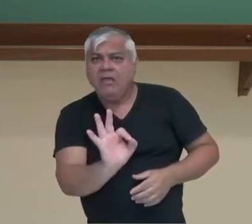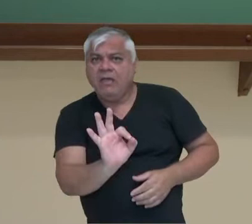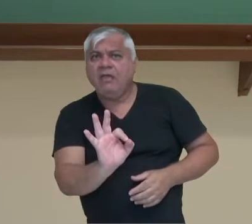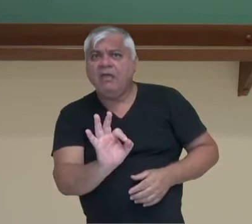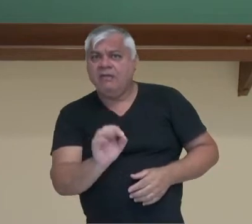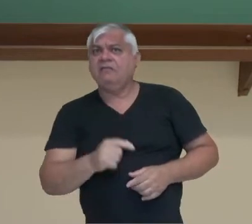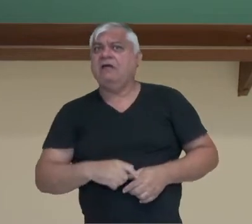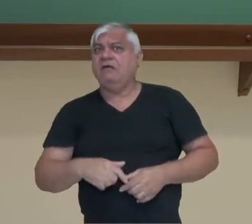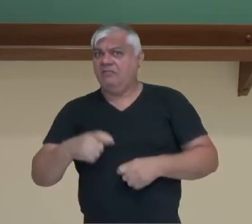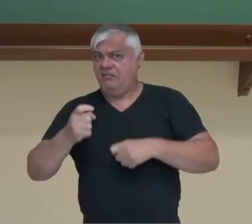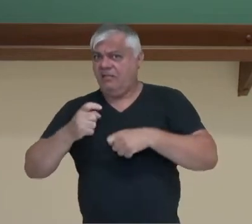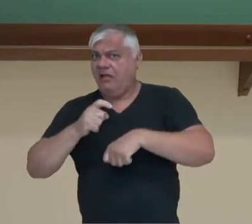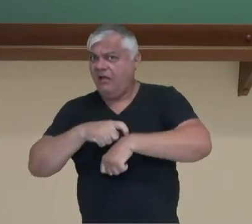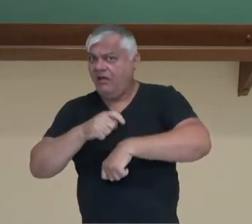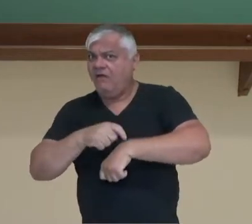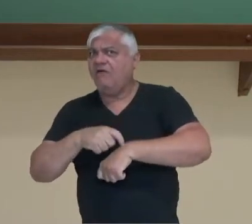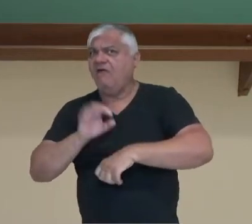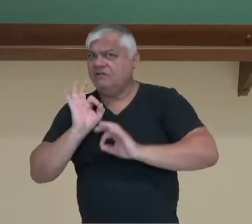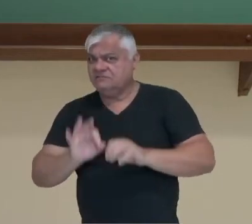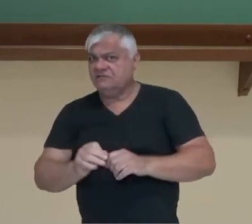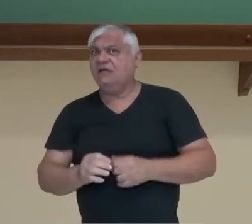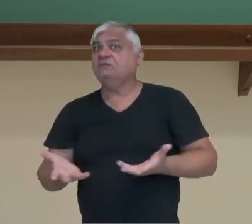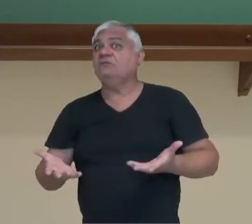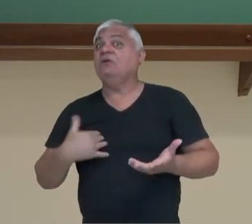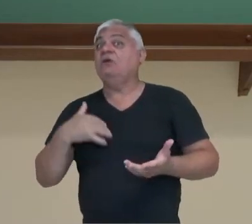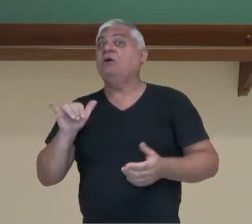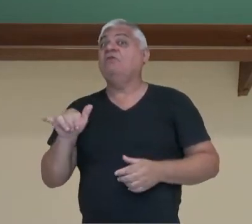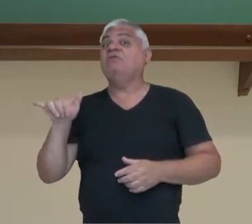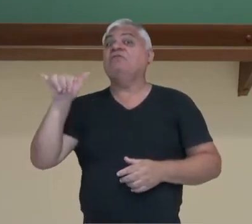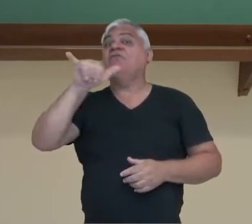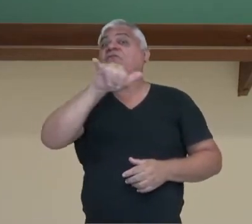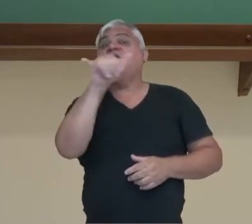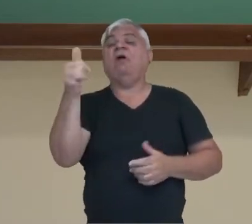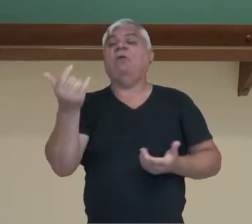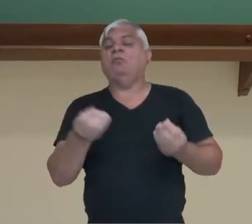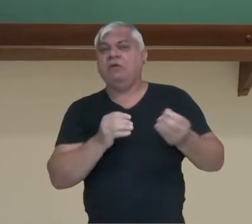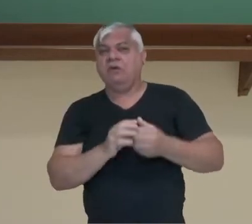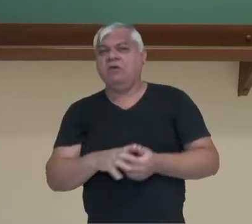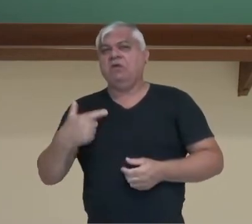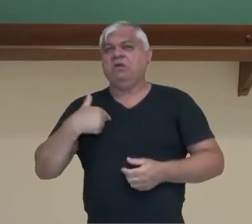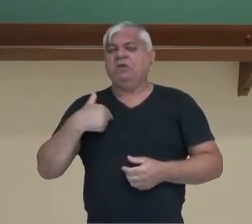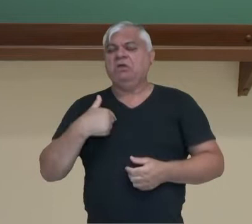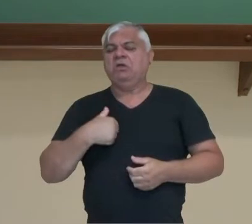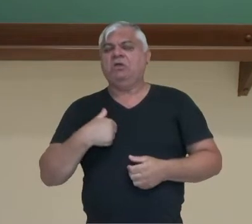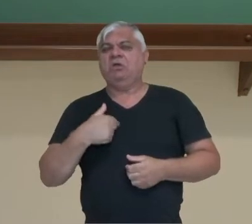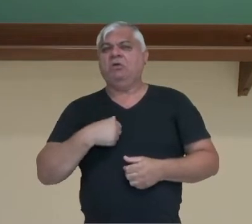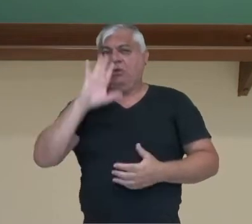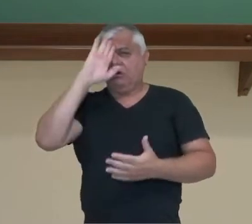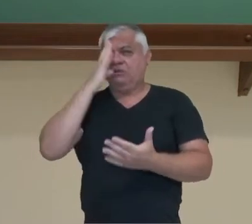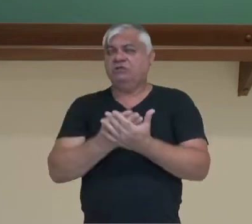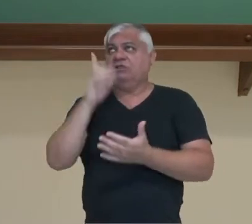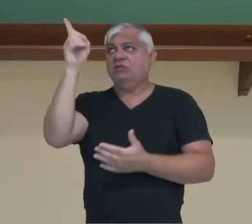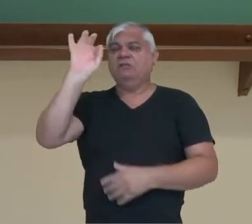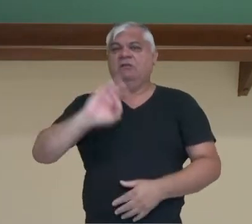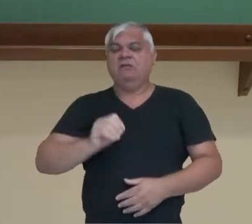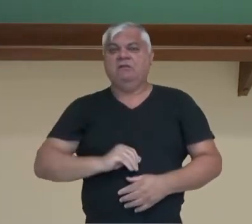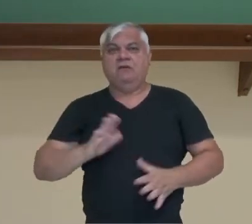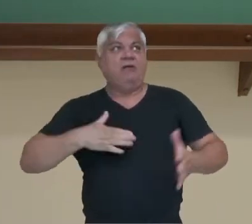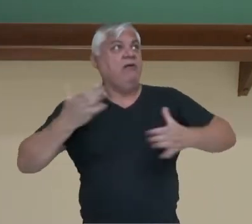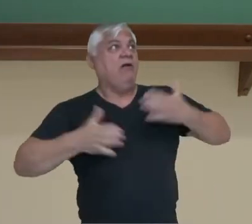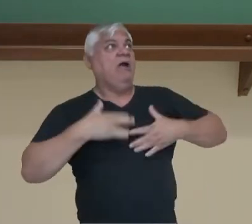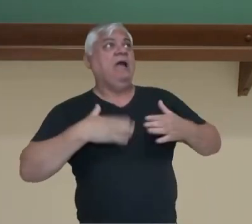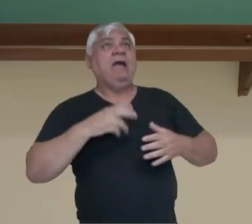do vamos ver, é aquela história do avião, né? É, o pessoal, eu sou ateu, até dar a primeira turbulência do